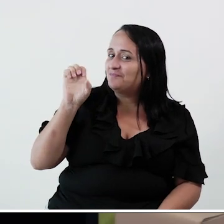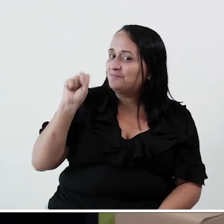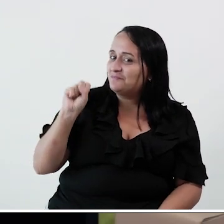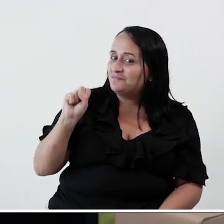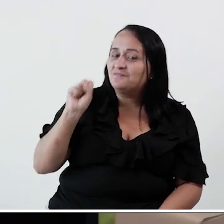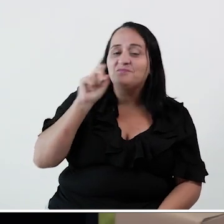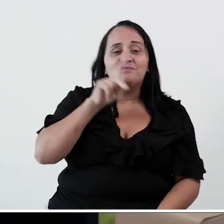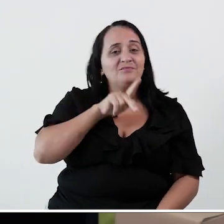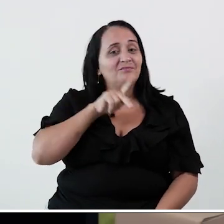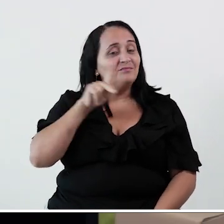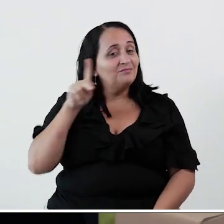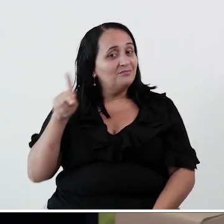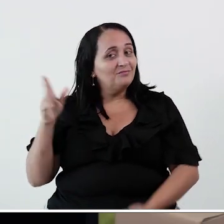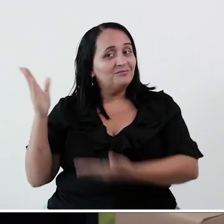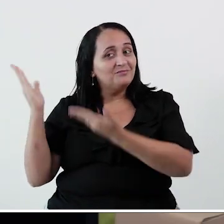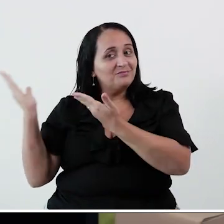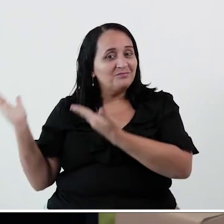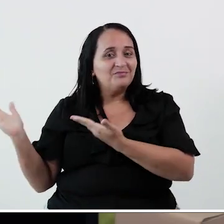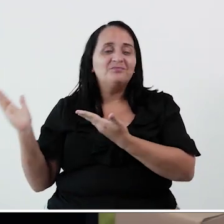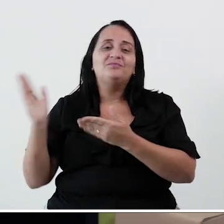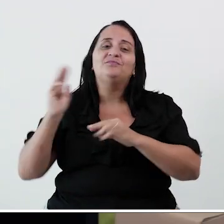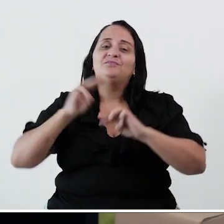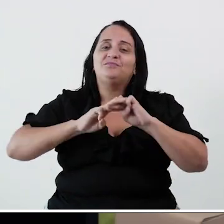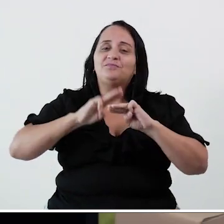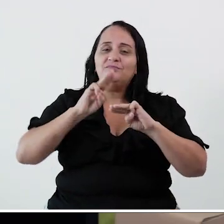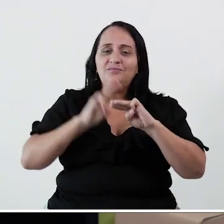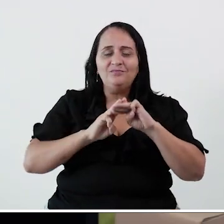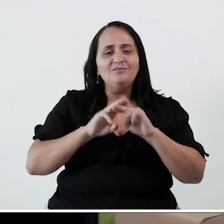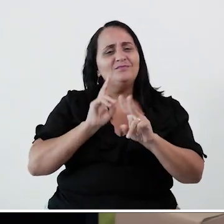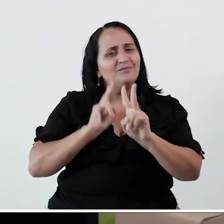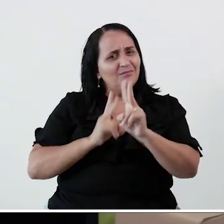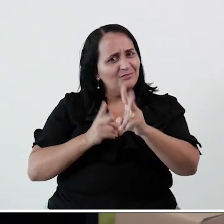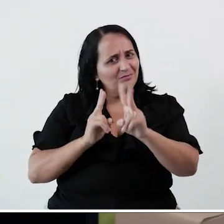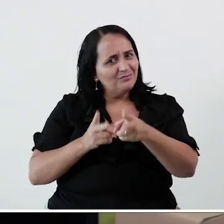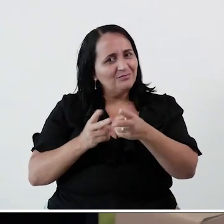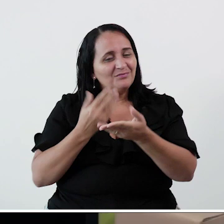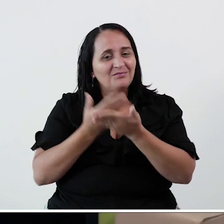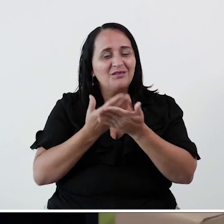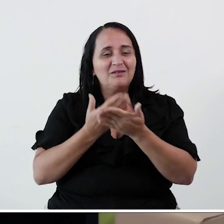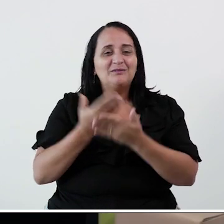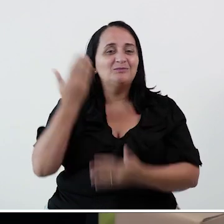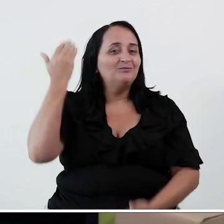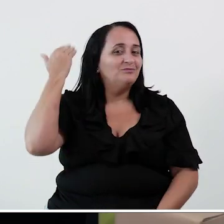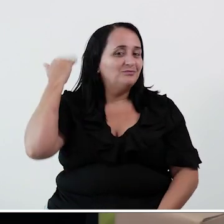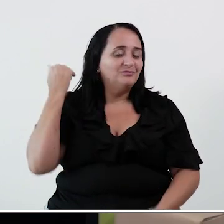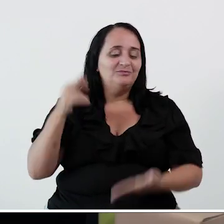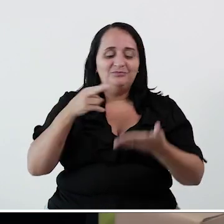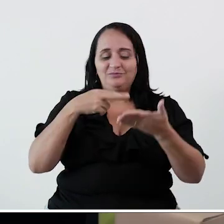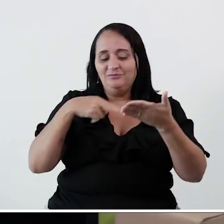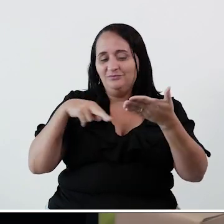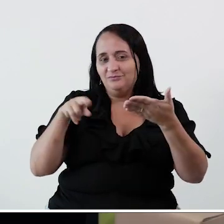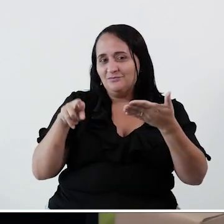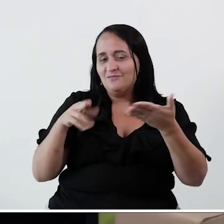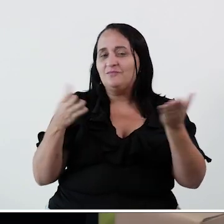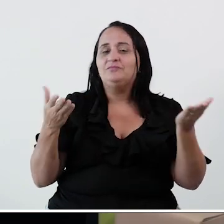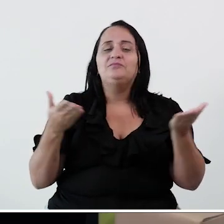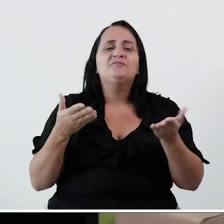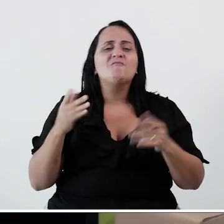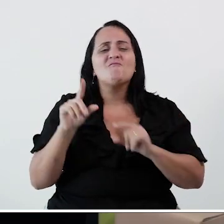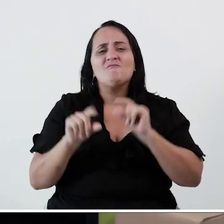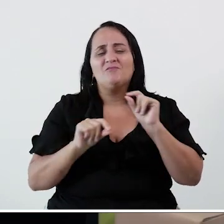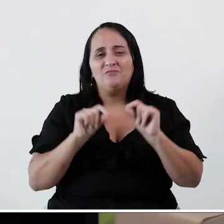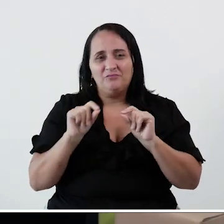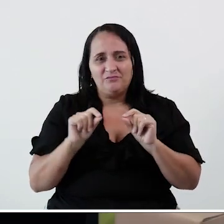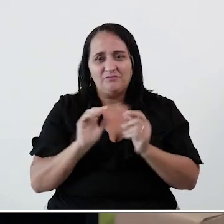matemática e é uma revisão, continuação da aula anterior, não é, professor? Sim, continuação da aula anterior. Nessa aula nós vamos